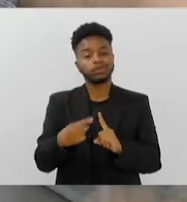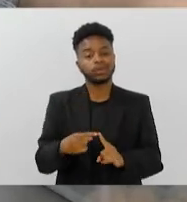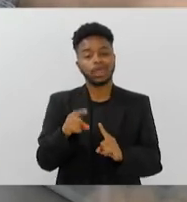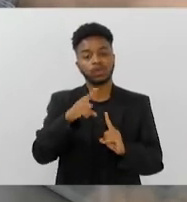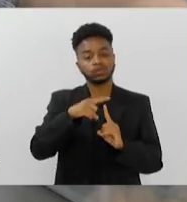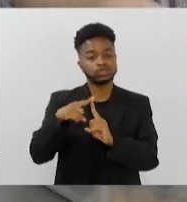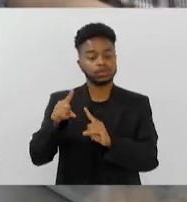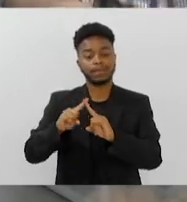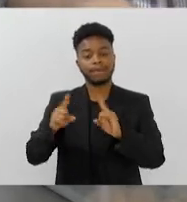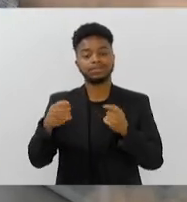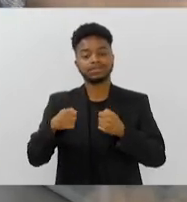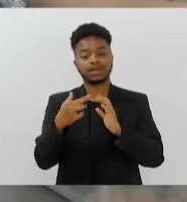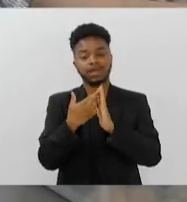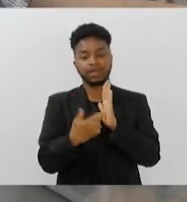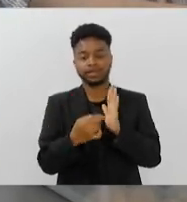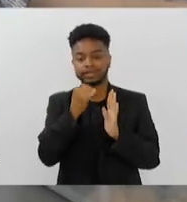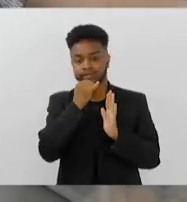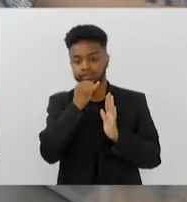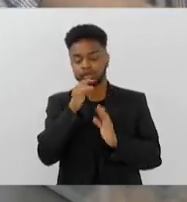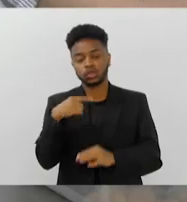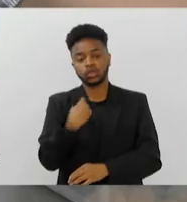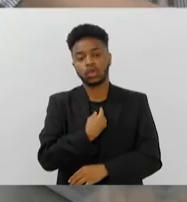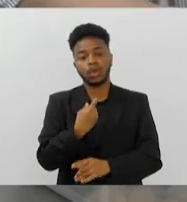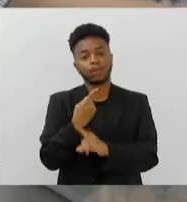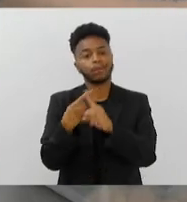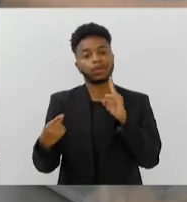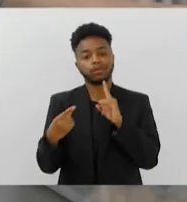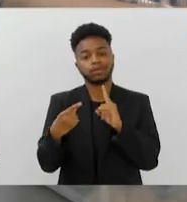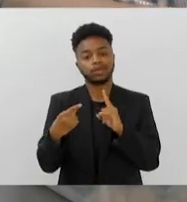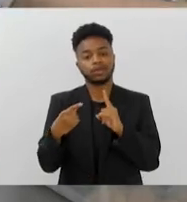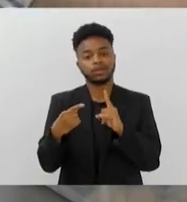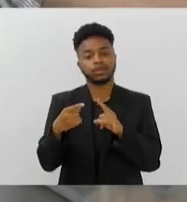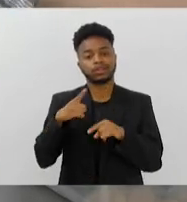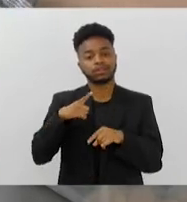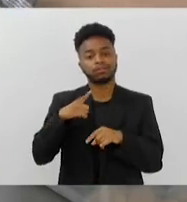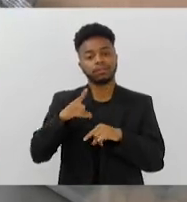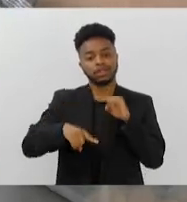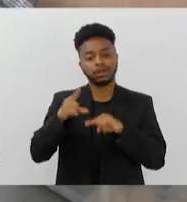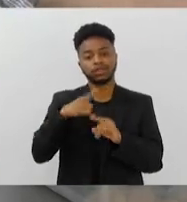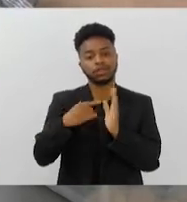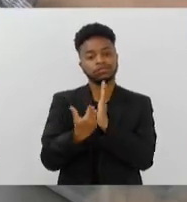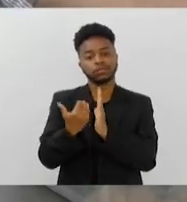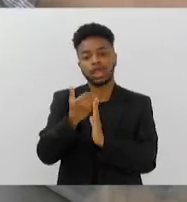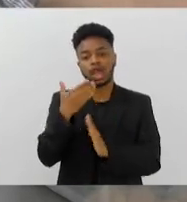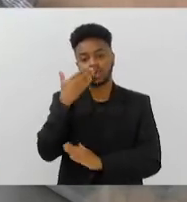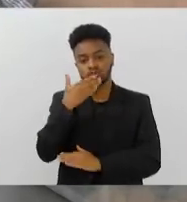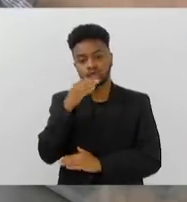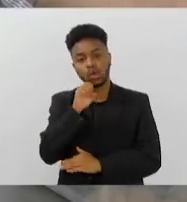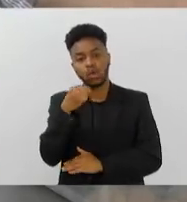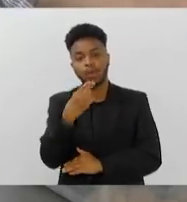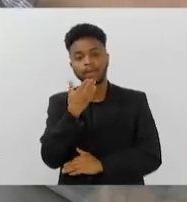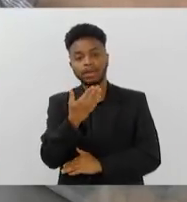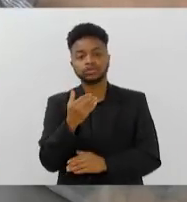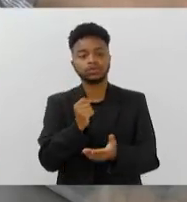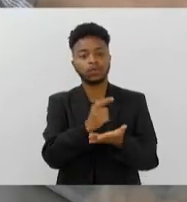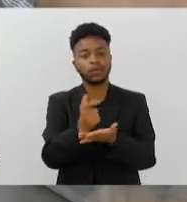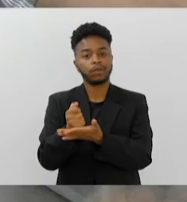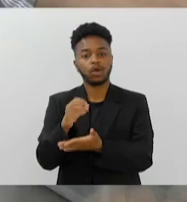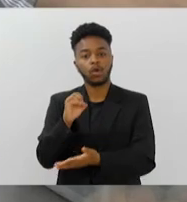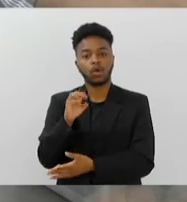ter um princípio. Por exemplo, quando a gente proíbe açucarados, ou quando a gente diz, olha, compre orgânicos, então não é o